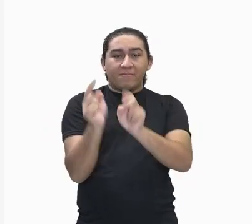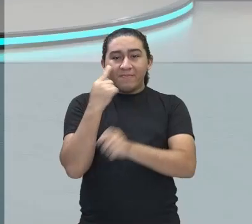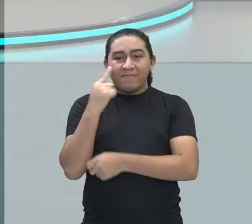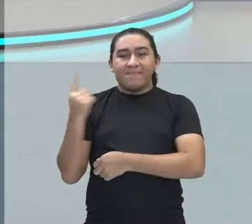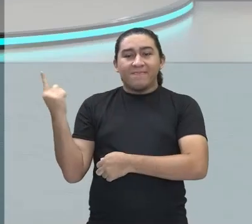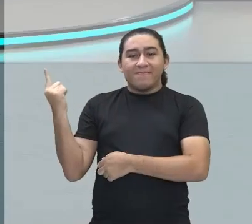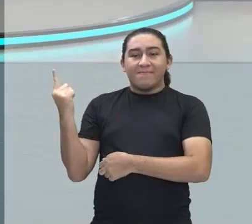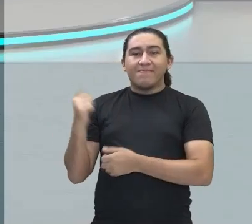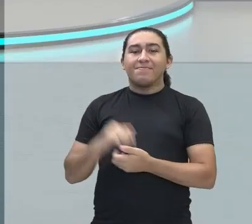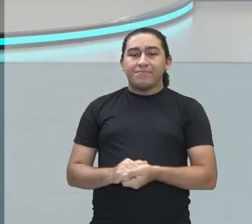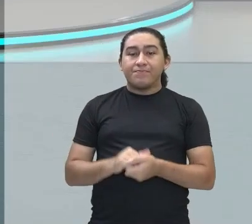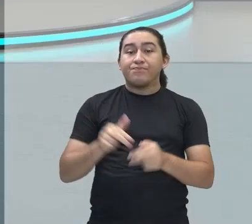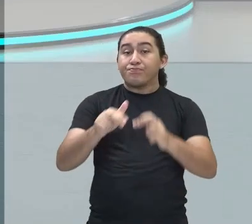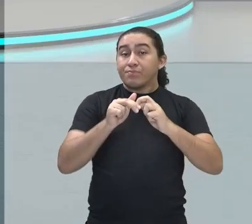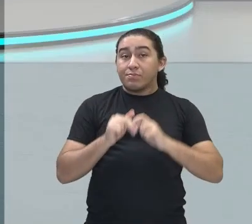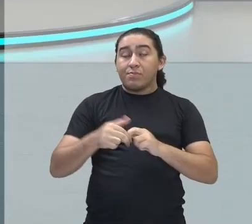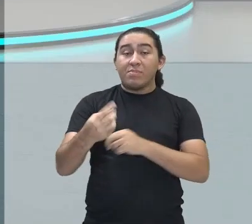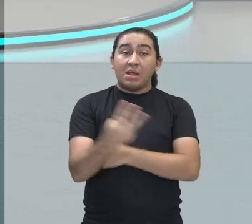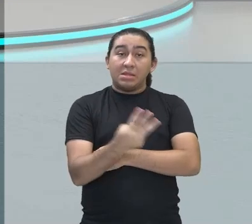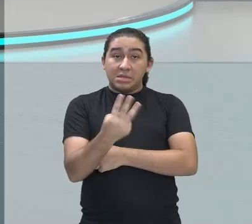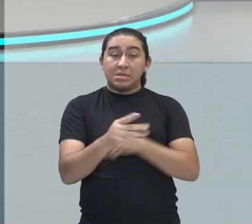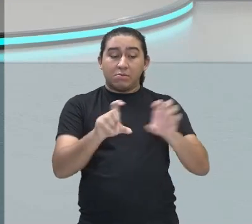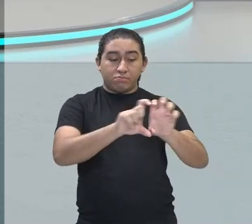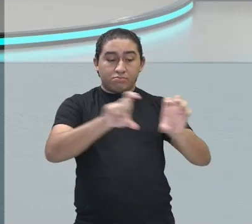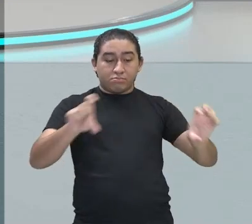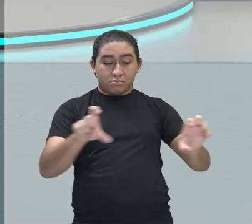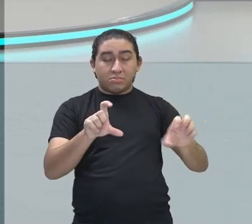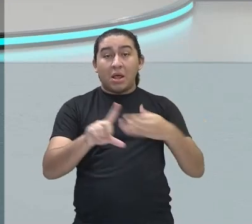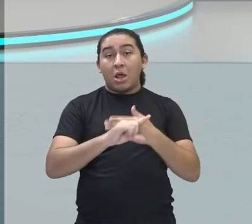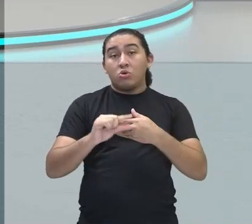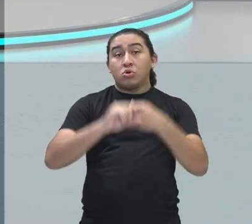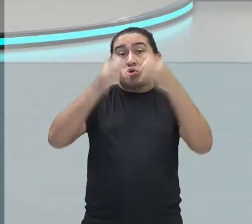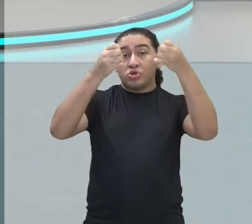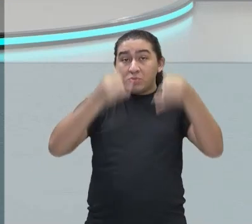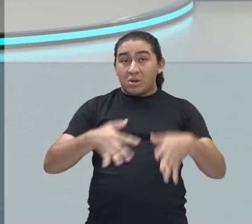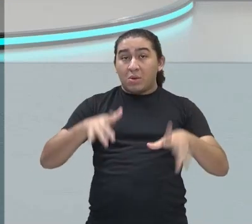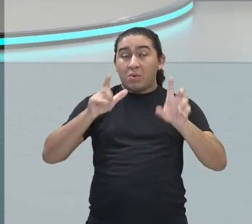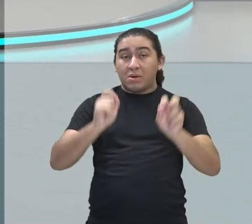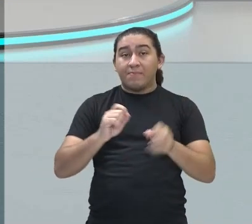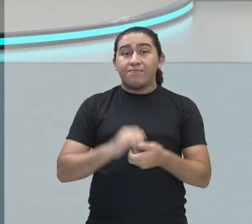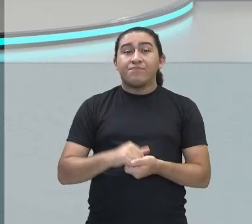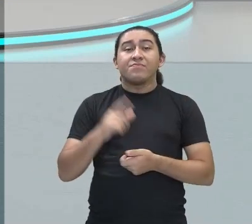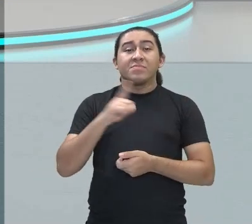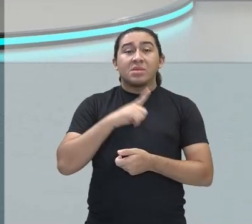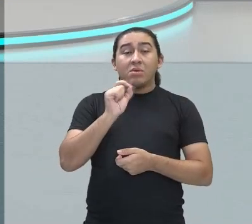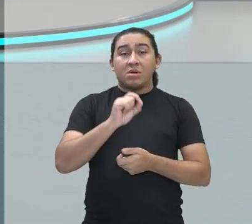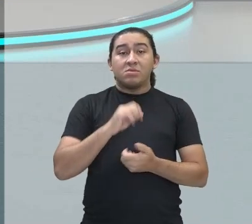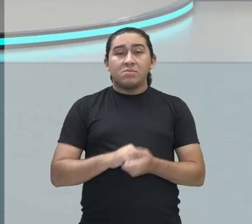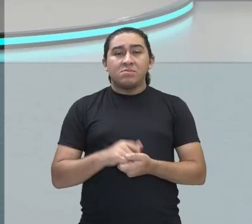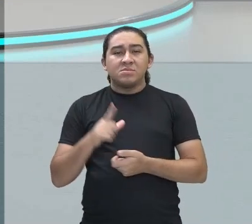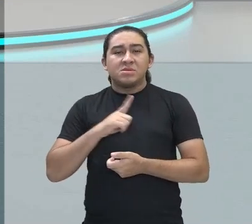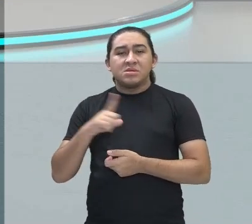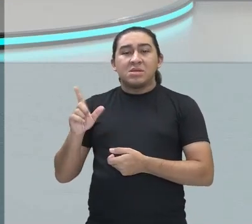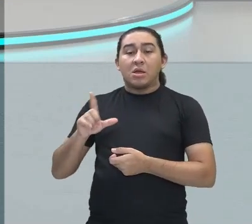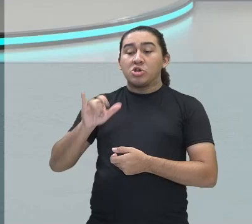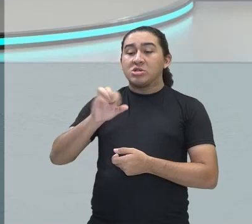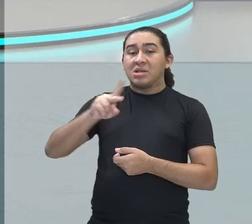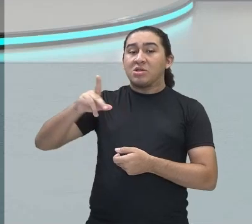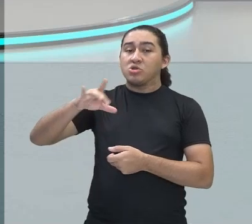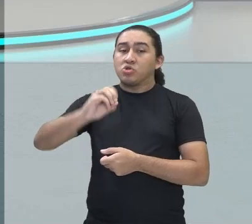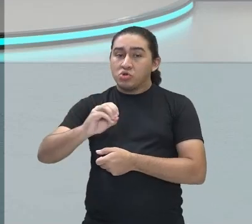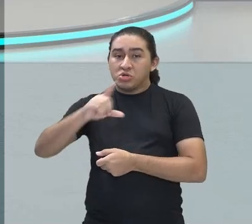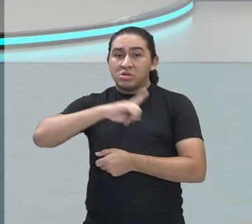Então, nessa terceira estrofe, o eu lírico fala de um claro incenso, sai